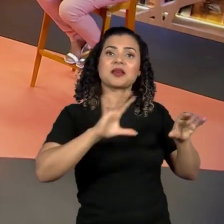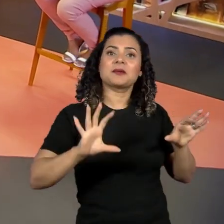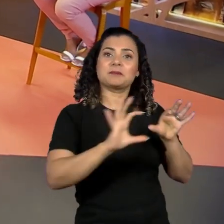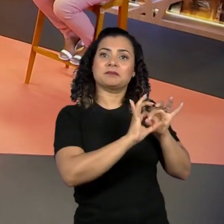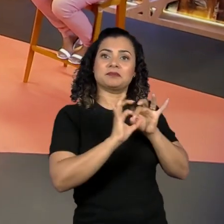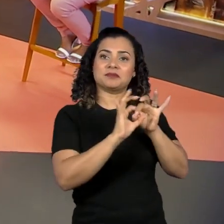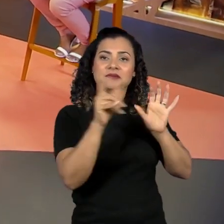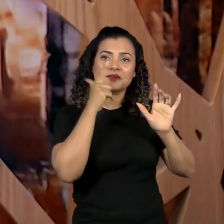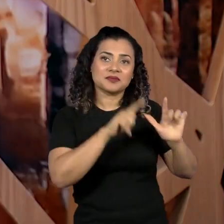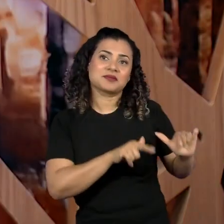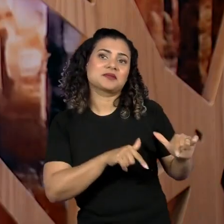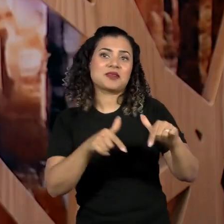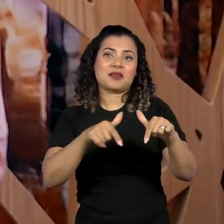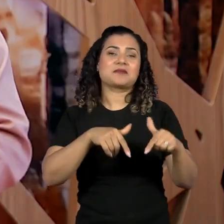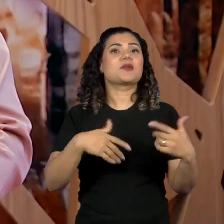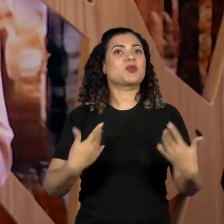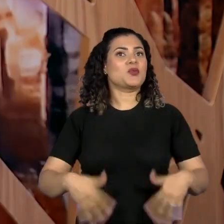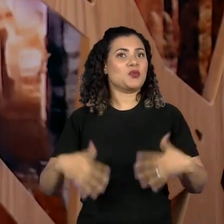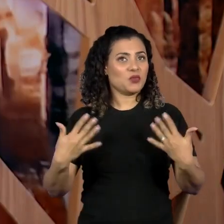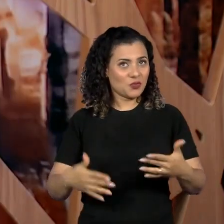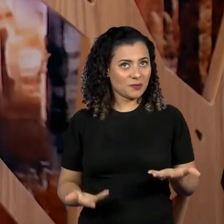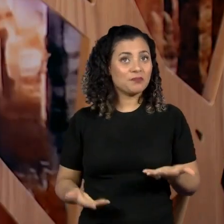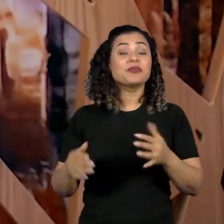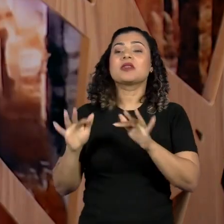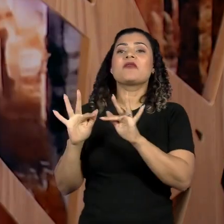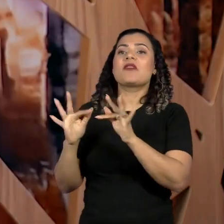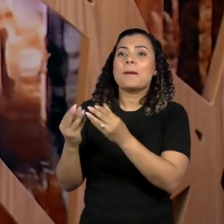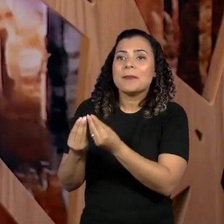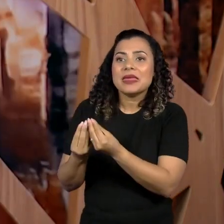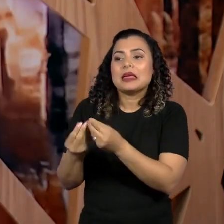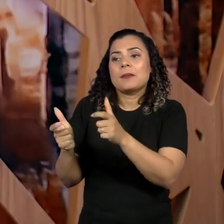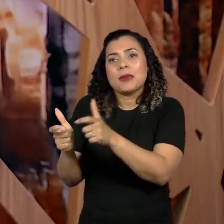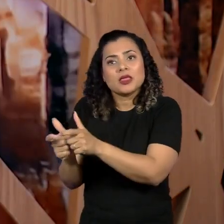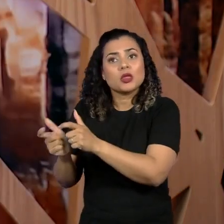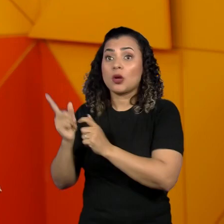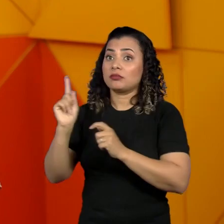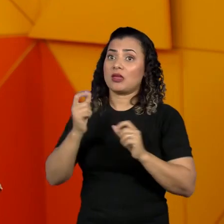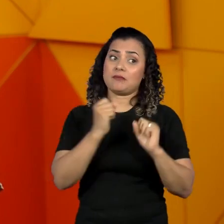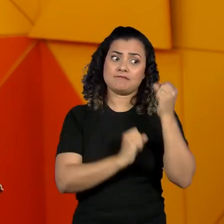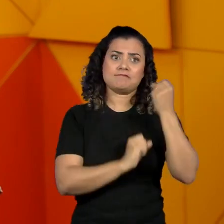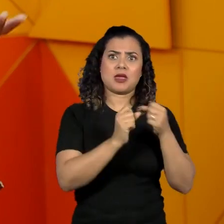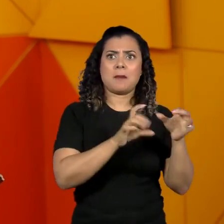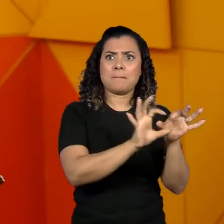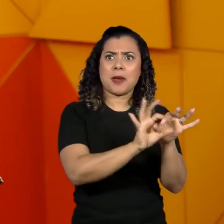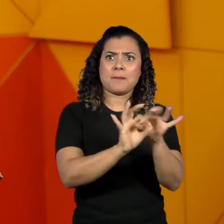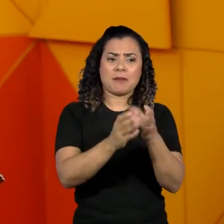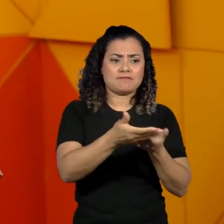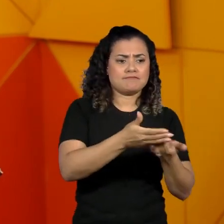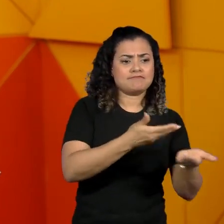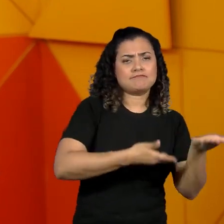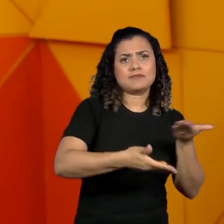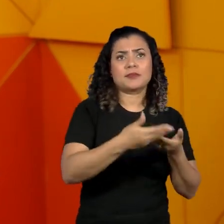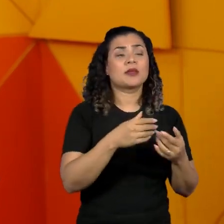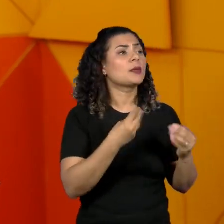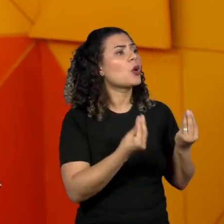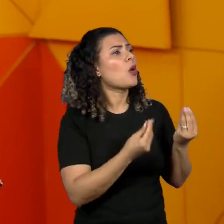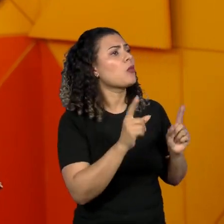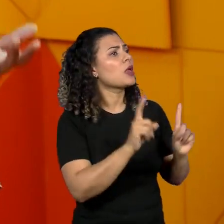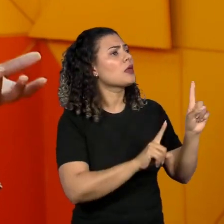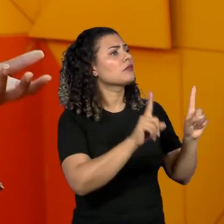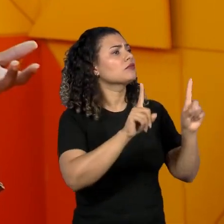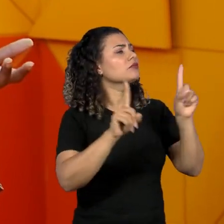bem maiores do que as cooperativas de famílias que são menores. André, como é que fica o cenário de concorrência para